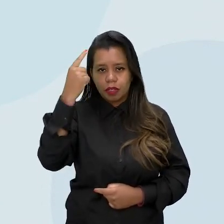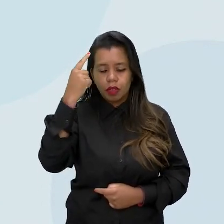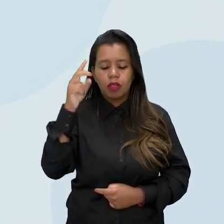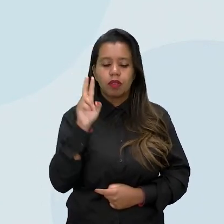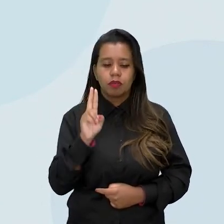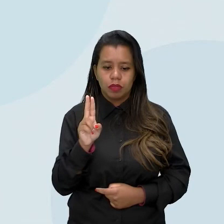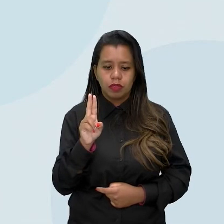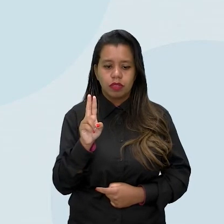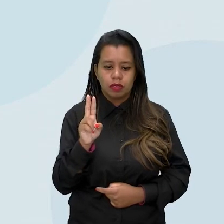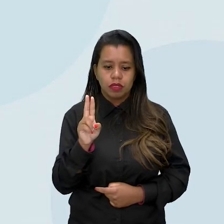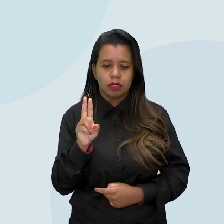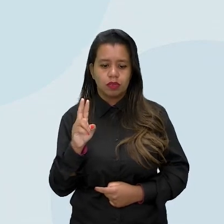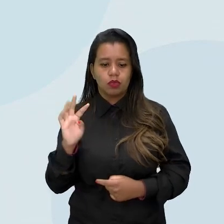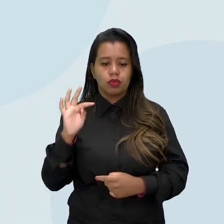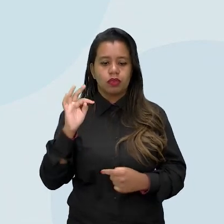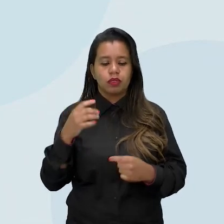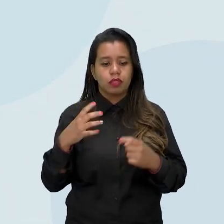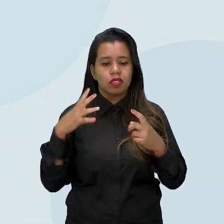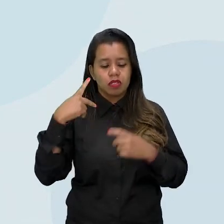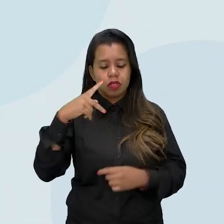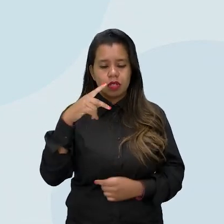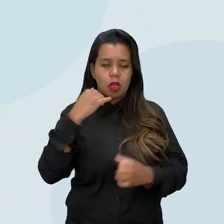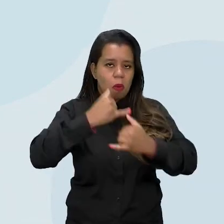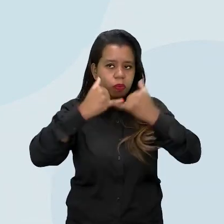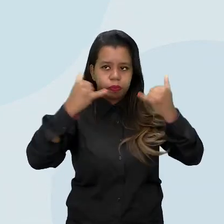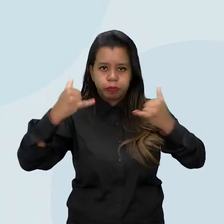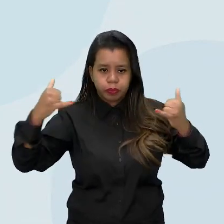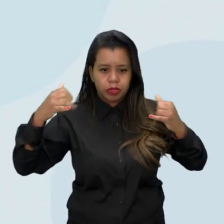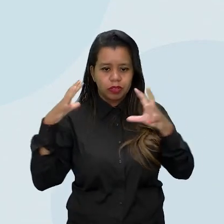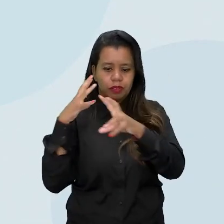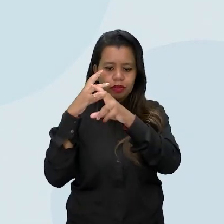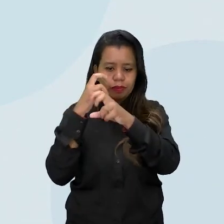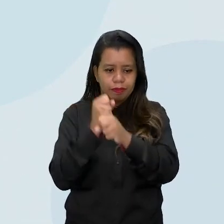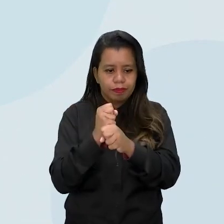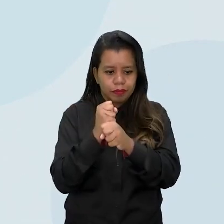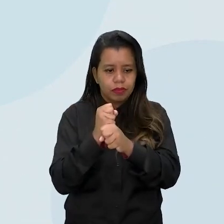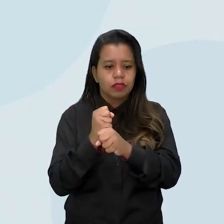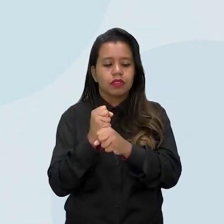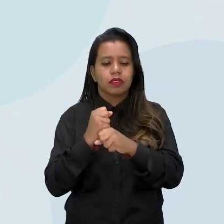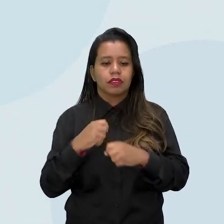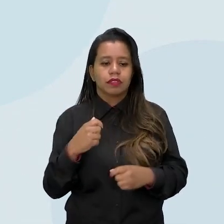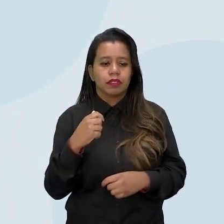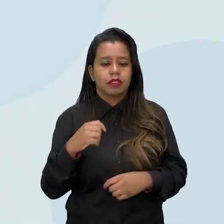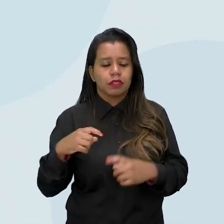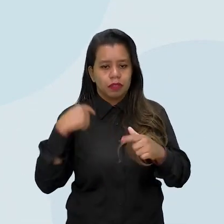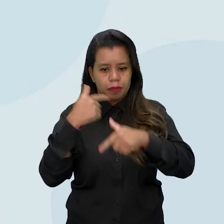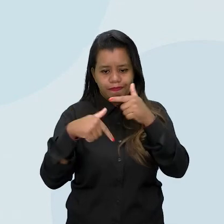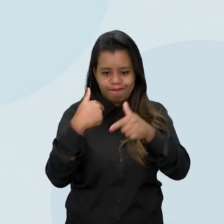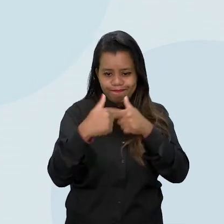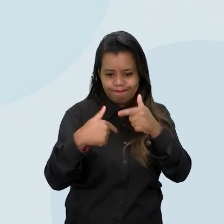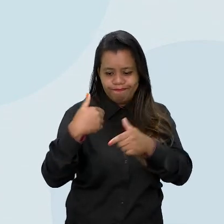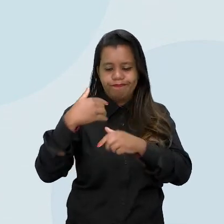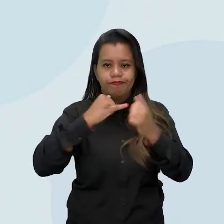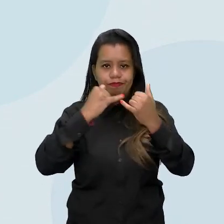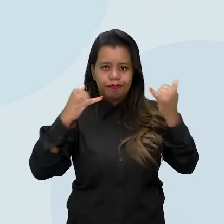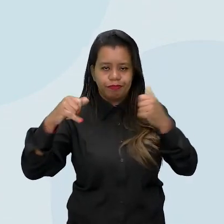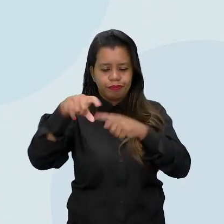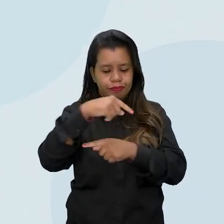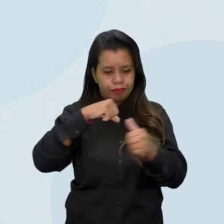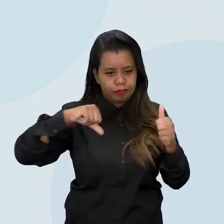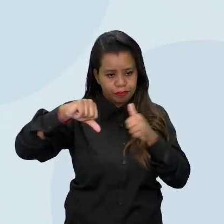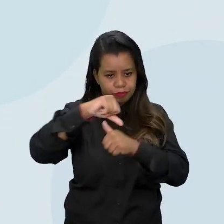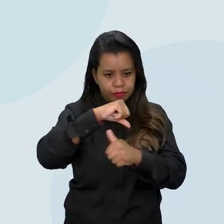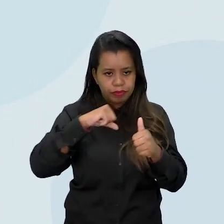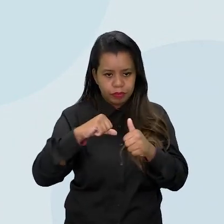a unidade, é a quantidade de energia, né, que é armazenada aí para se transformar em trabalho. Então, o que é a